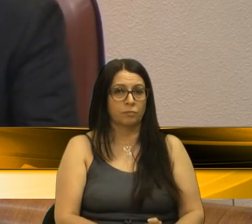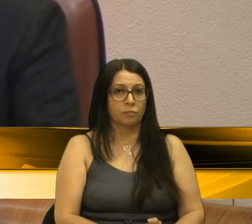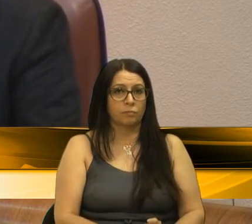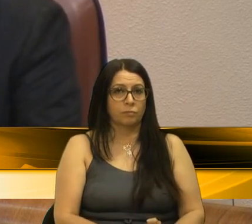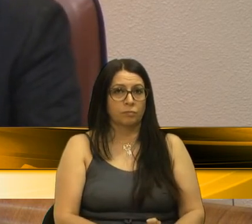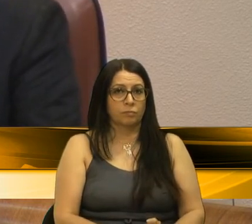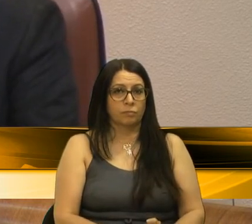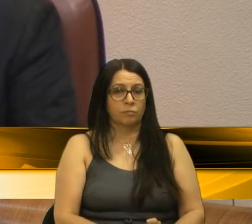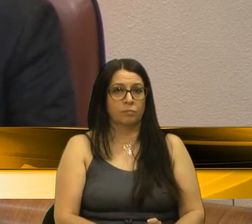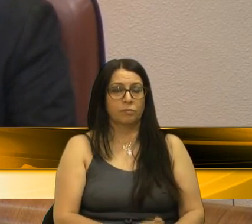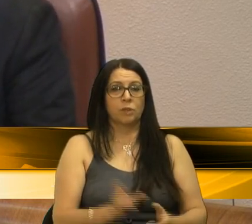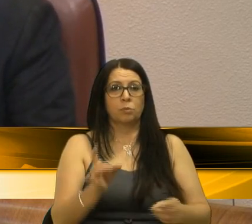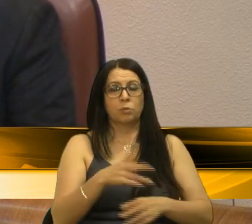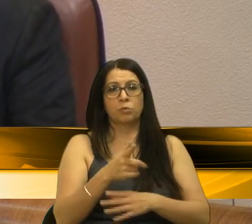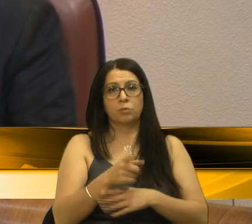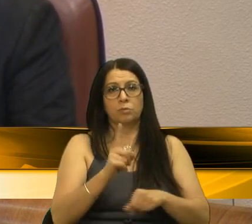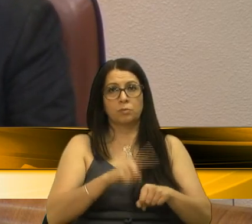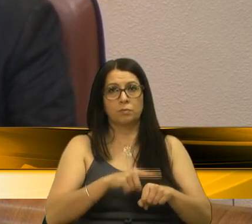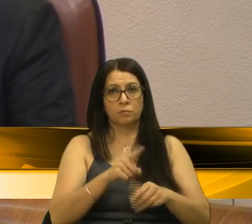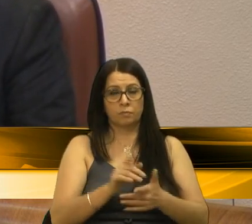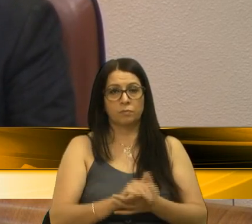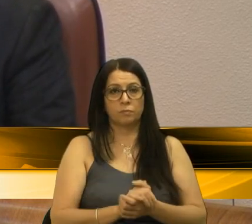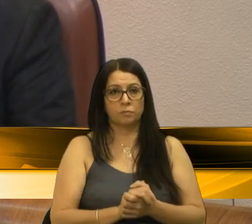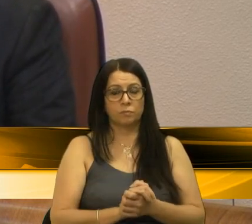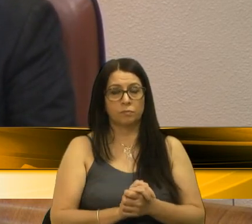espontânea da hora